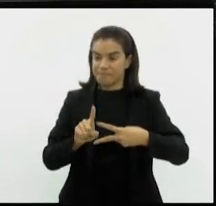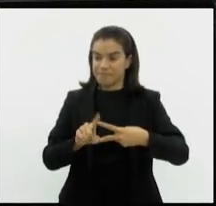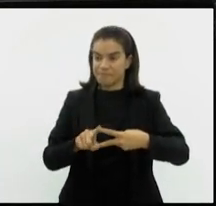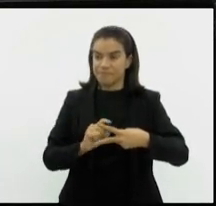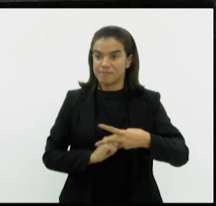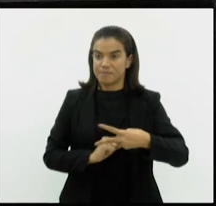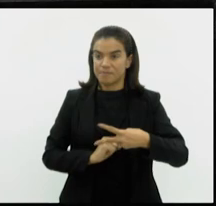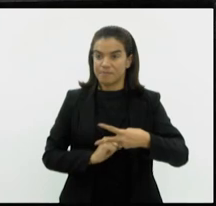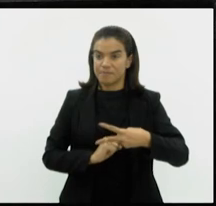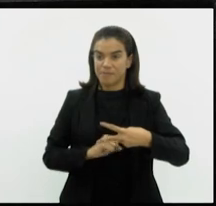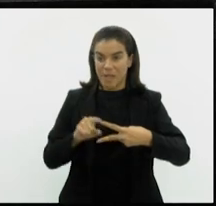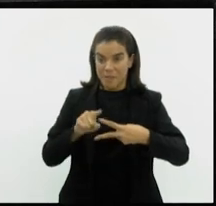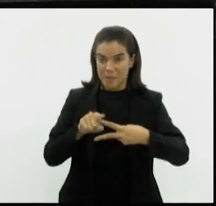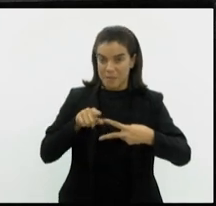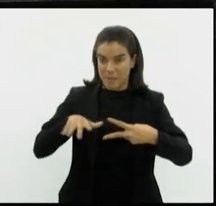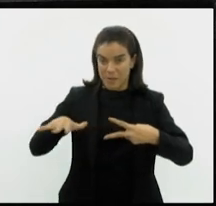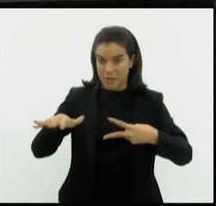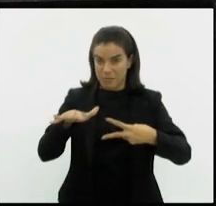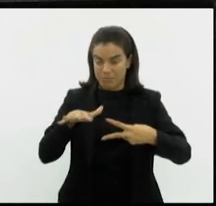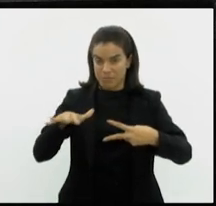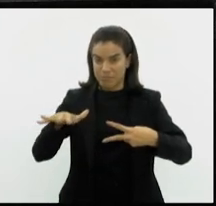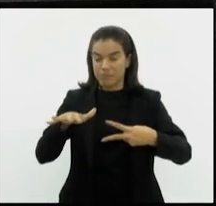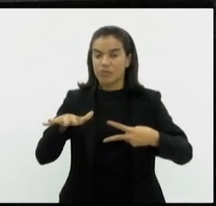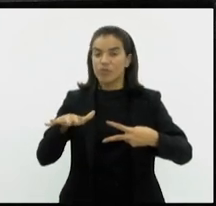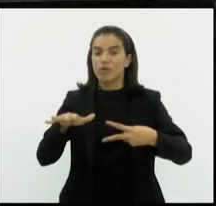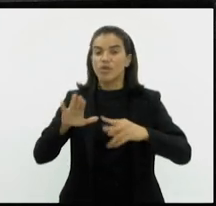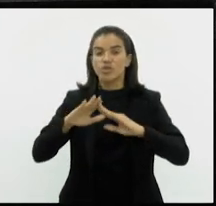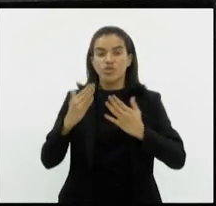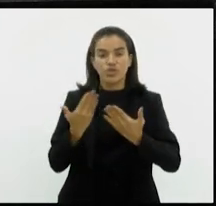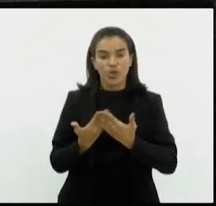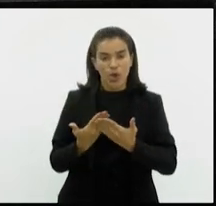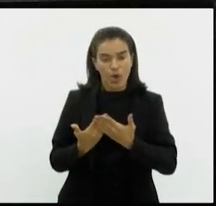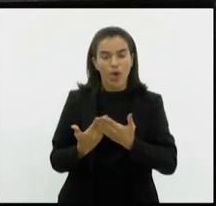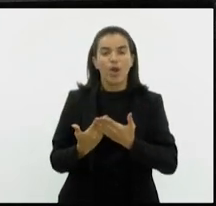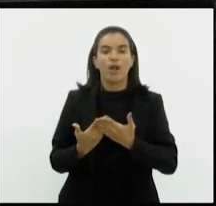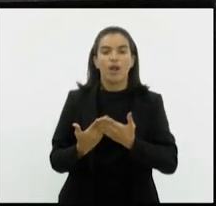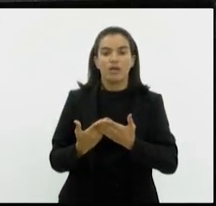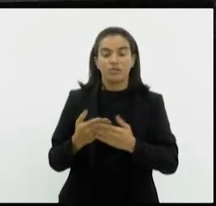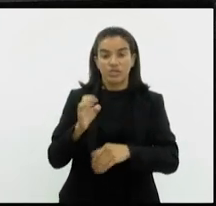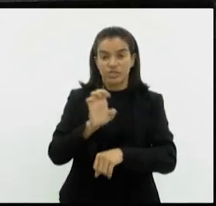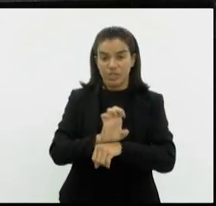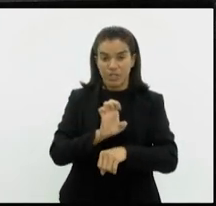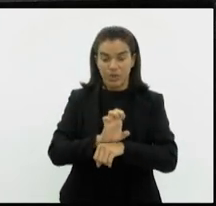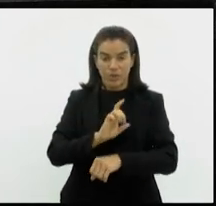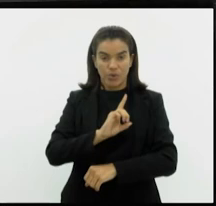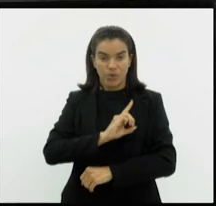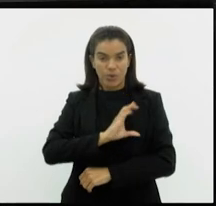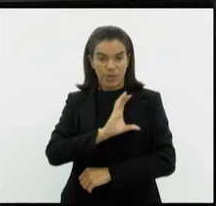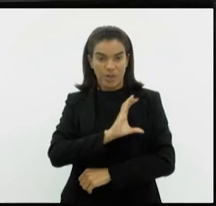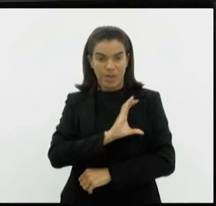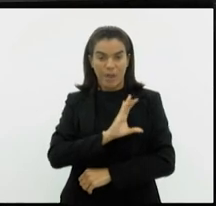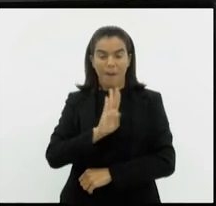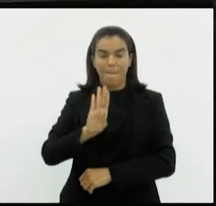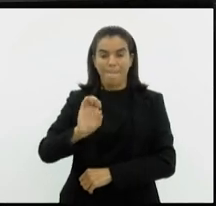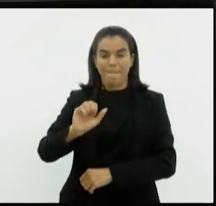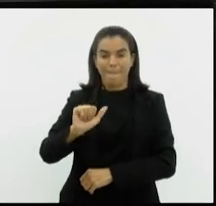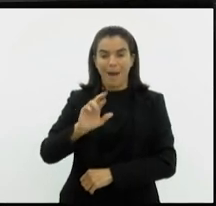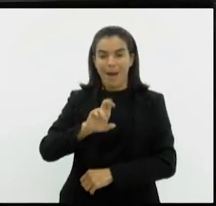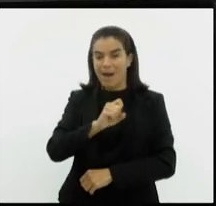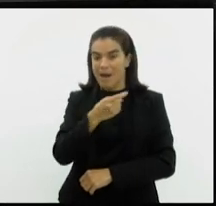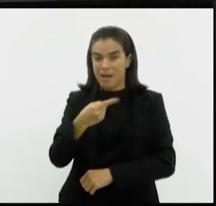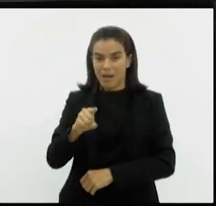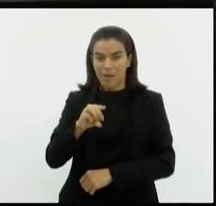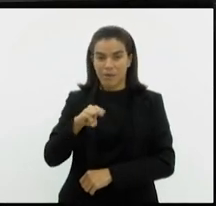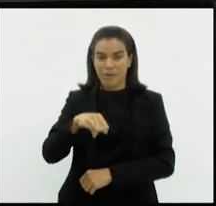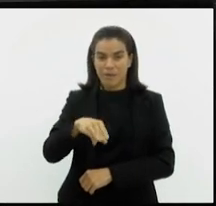primeiro o primeiro caso é o do Colégio Estadual Barão de Mauá lá em Duque de Caxias na Baixada Fluminense